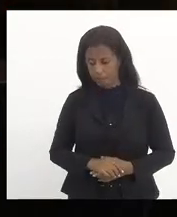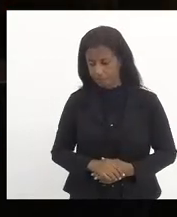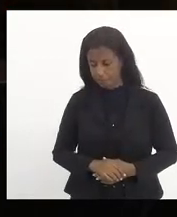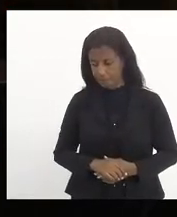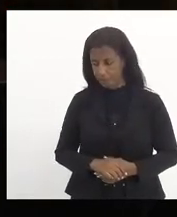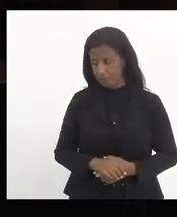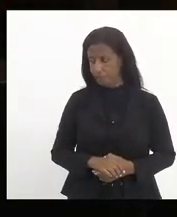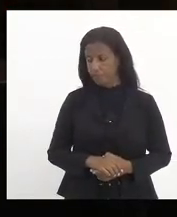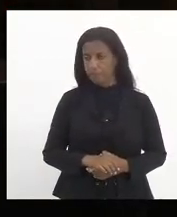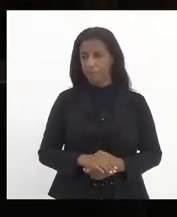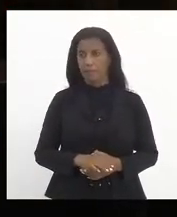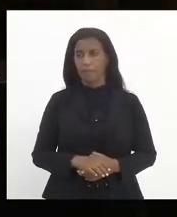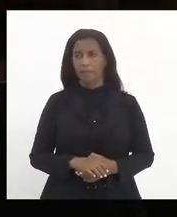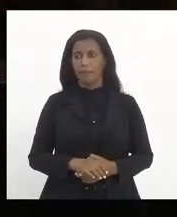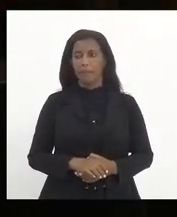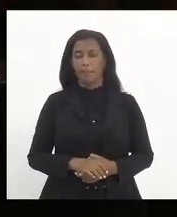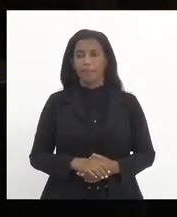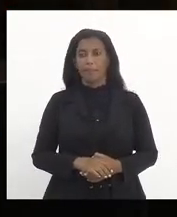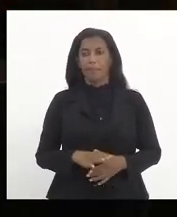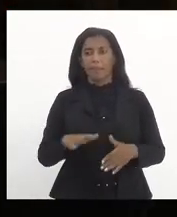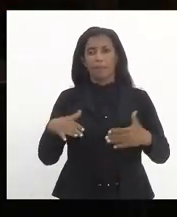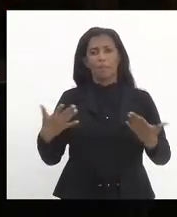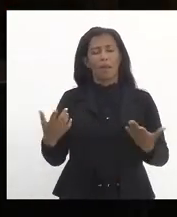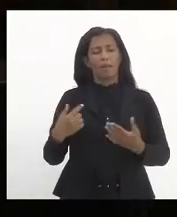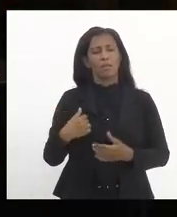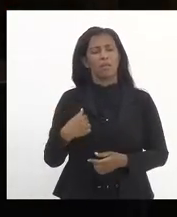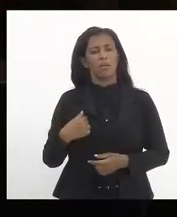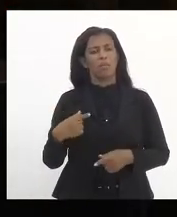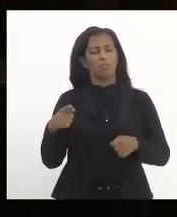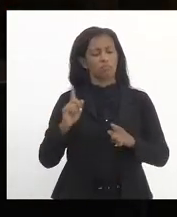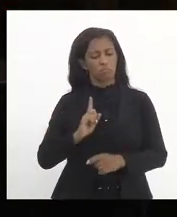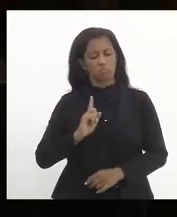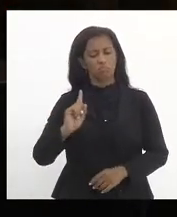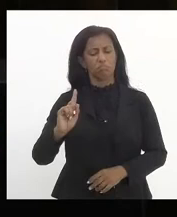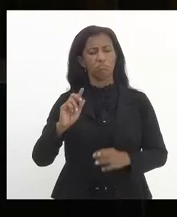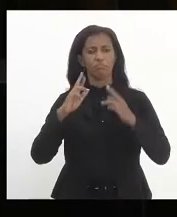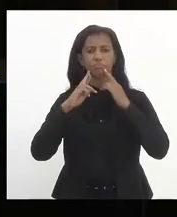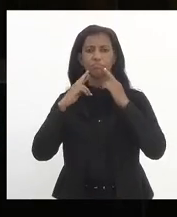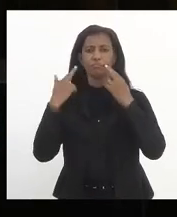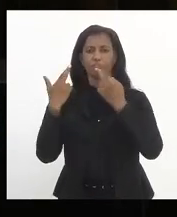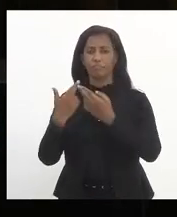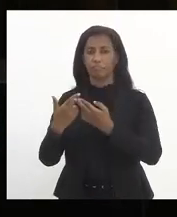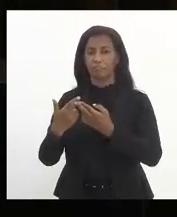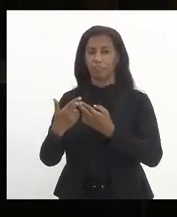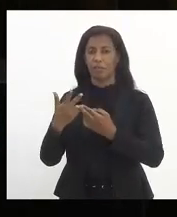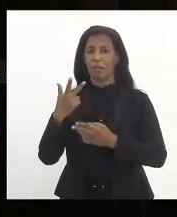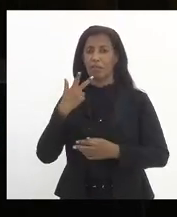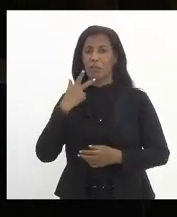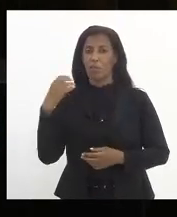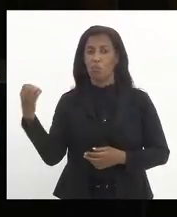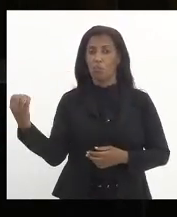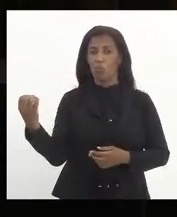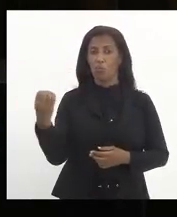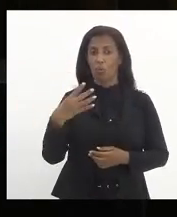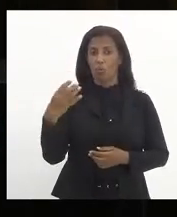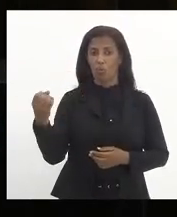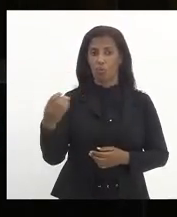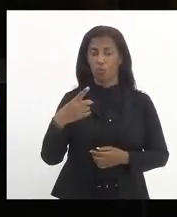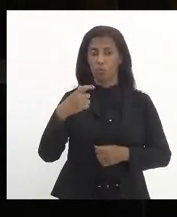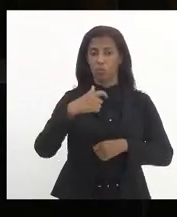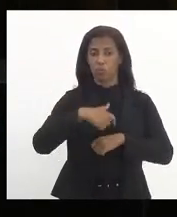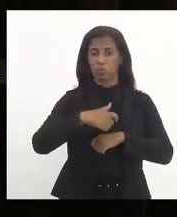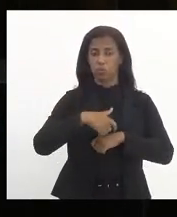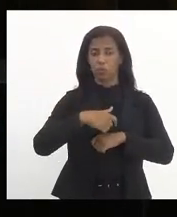Mas eu fiz questão de lá frisar que um novo ciclo